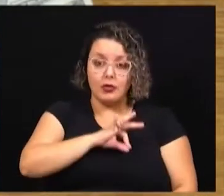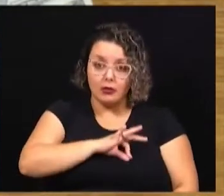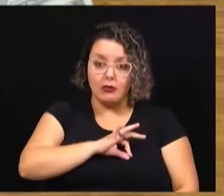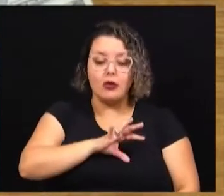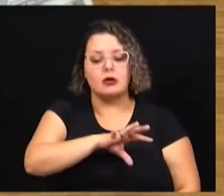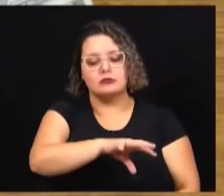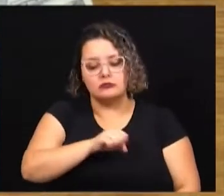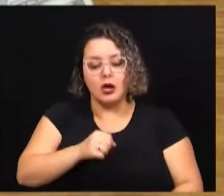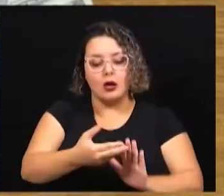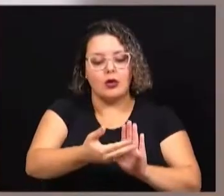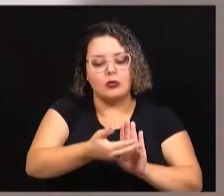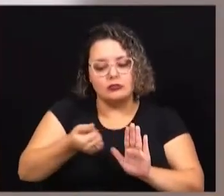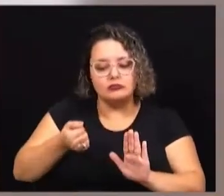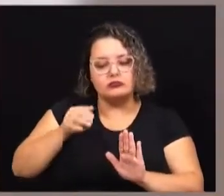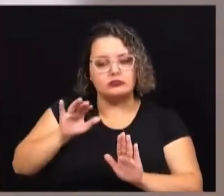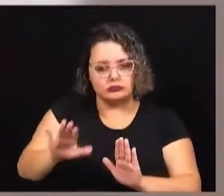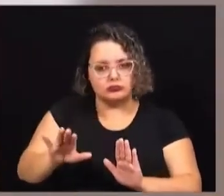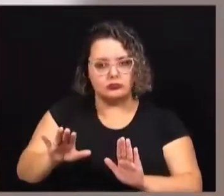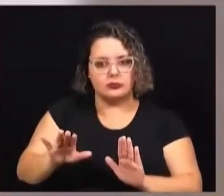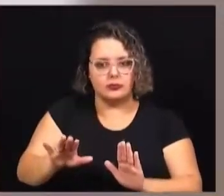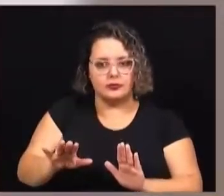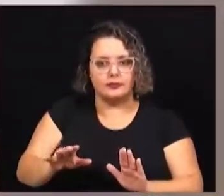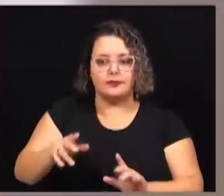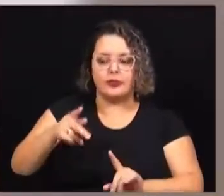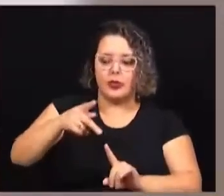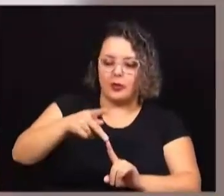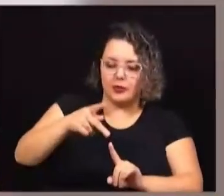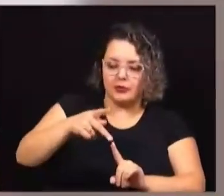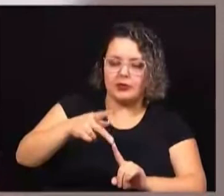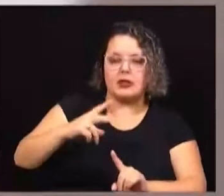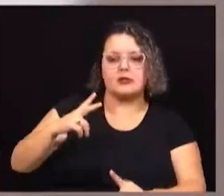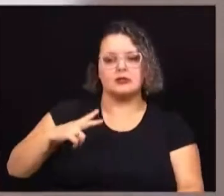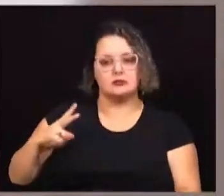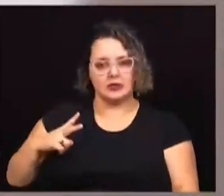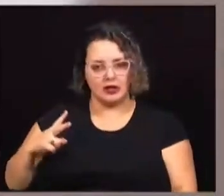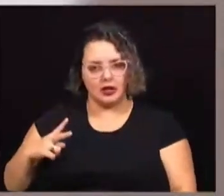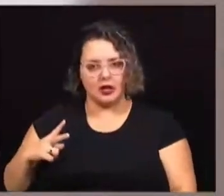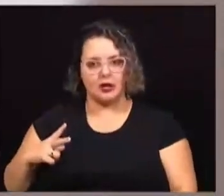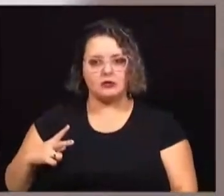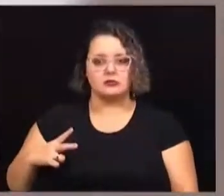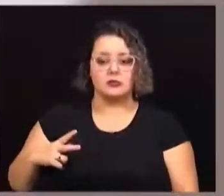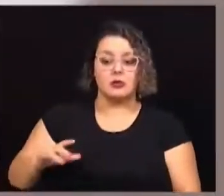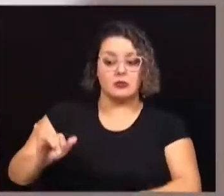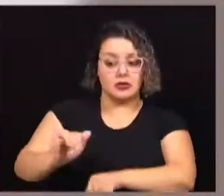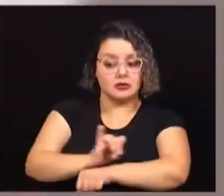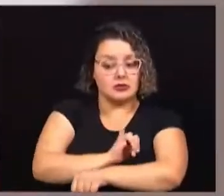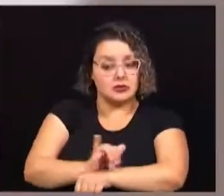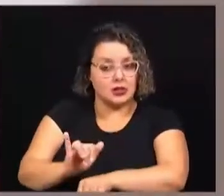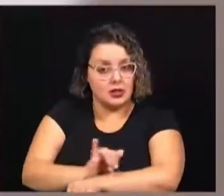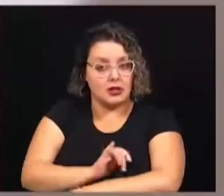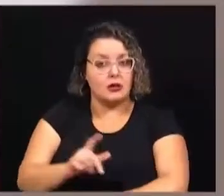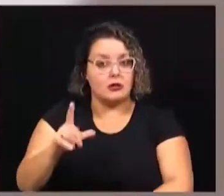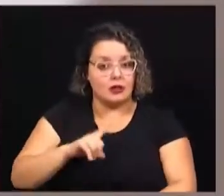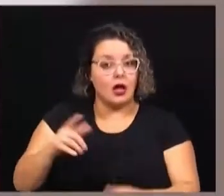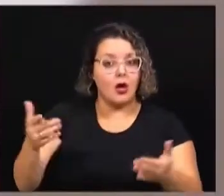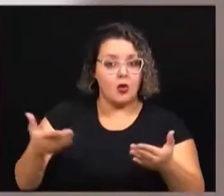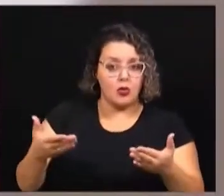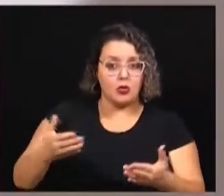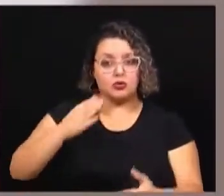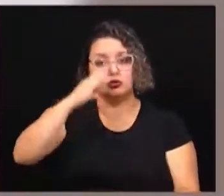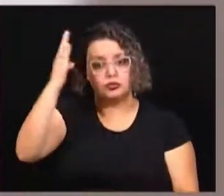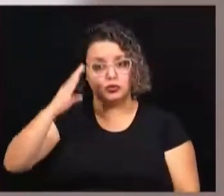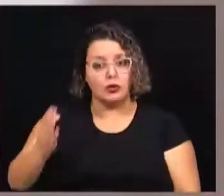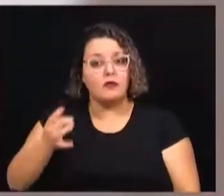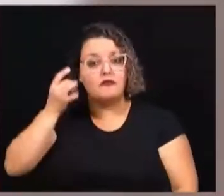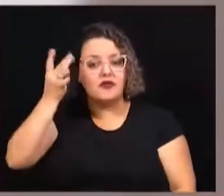já coloca em alguma coisa. E a previdência privada é um dos instrumentos que a gente tem hoje no Brasil